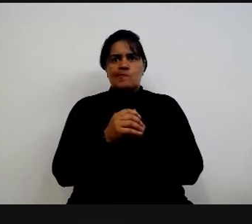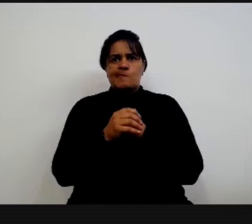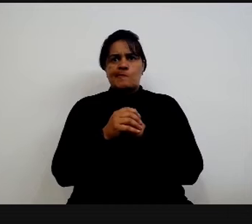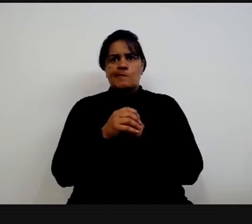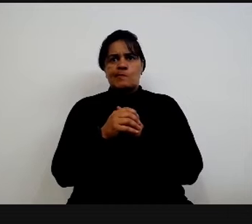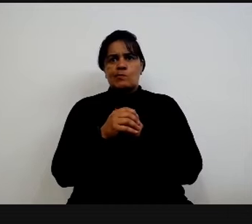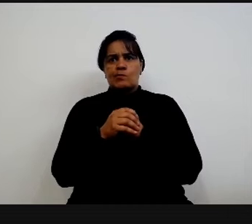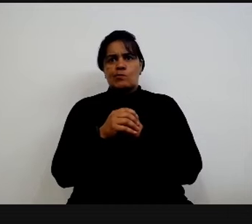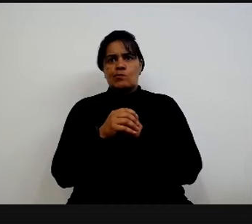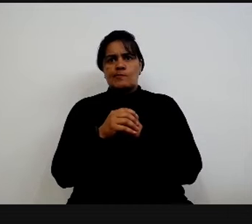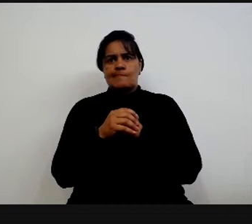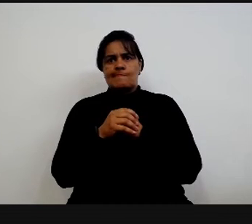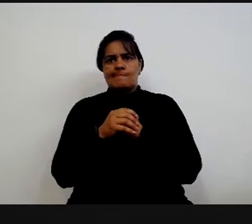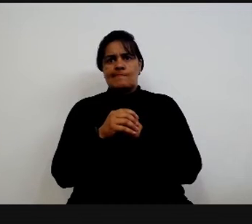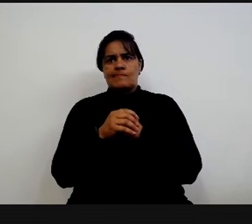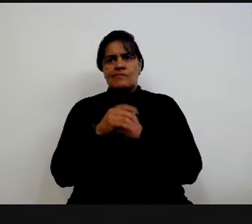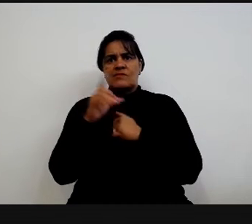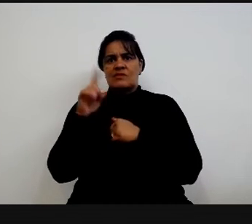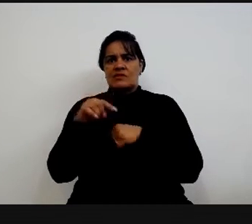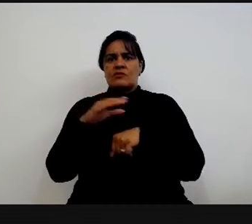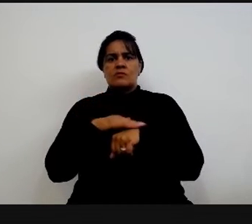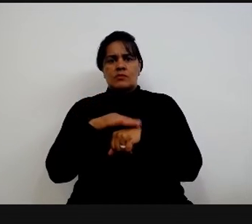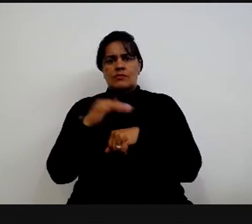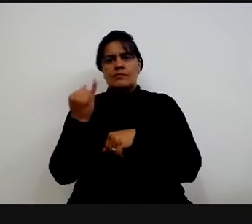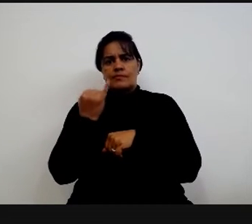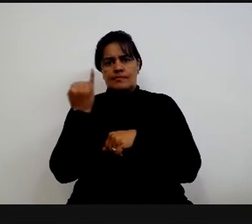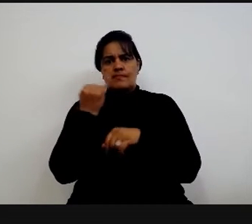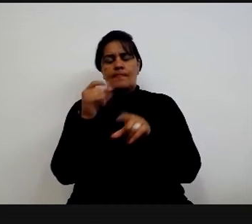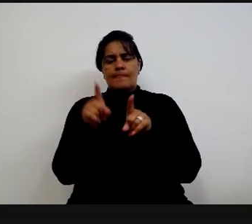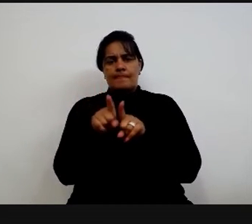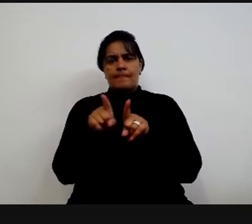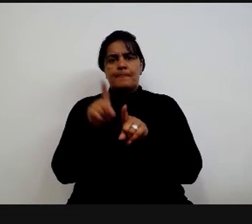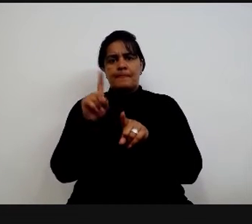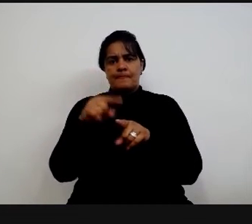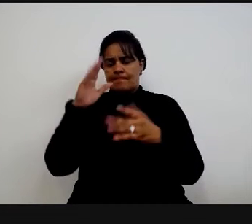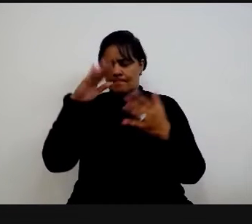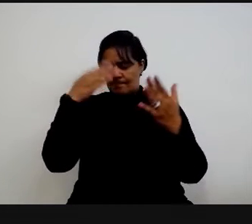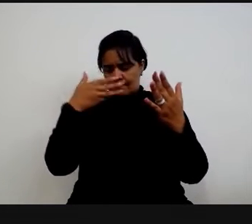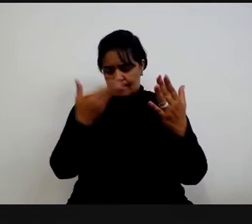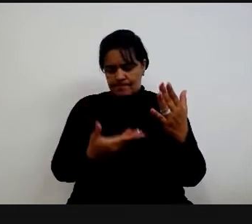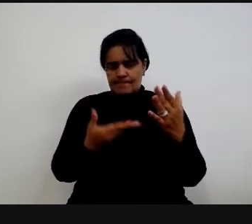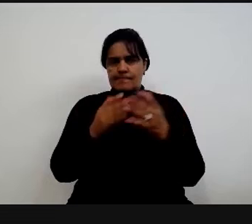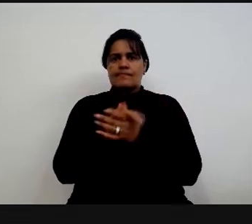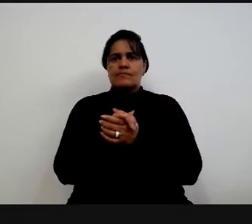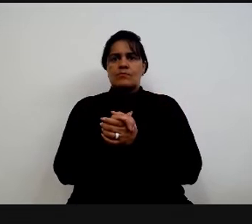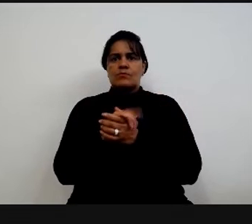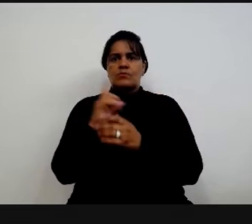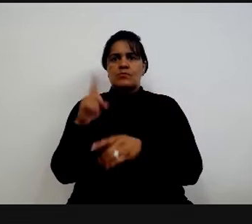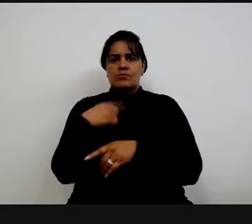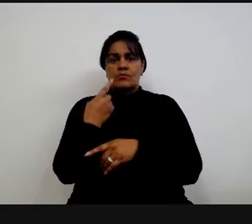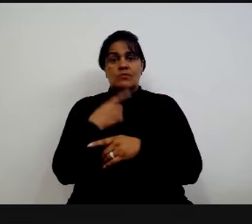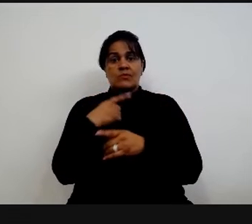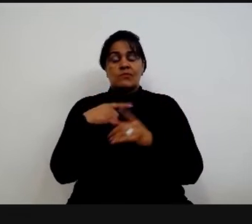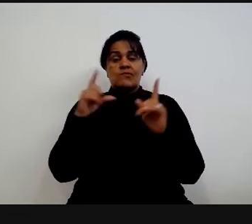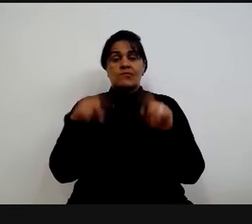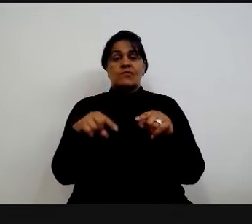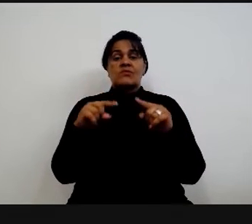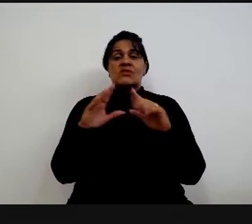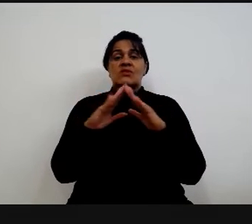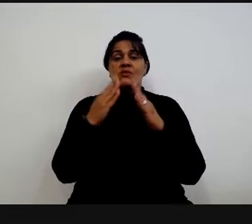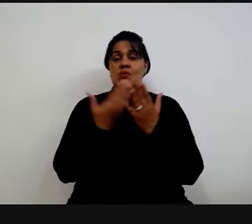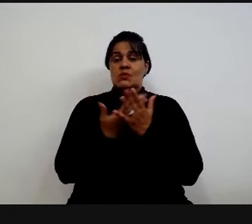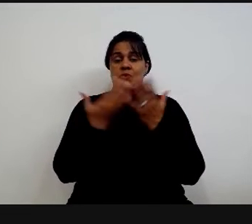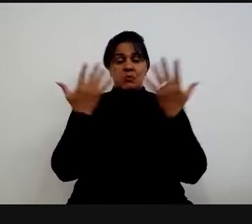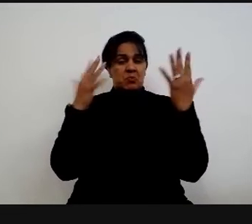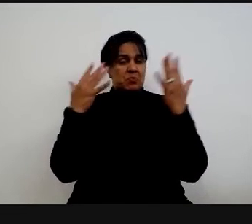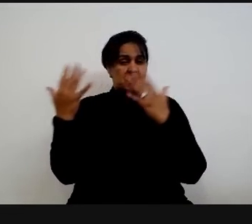homenagens, né? Porque é também um momento importante de homenagens. Nós temos aqui escolas aniversariando,